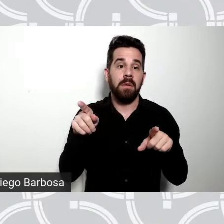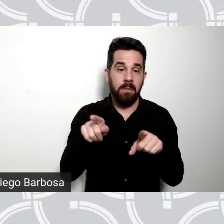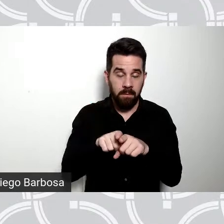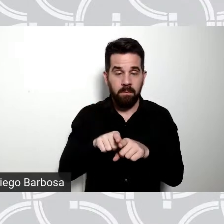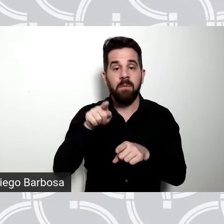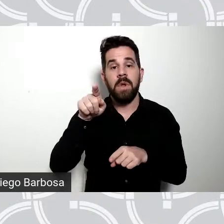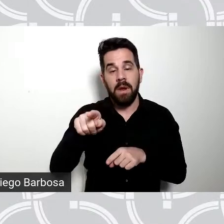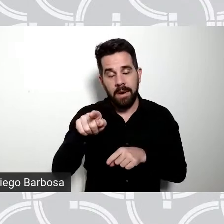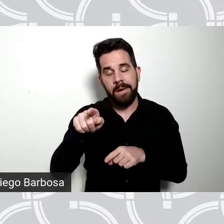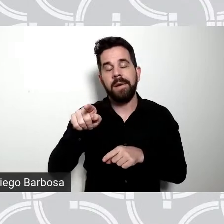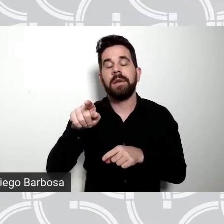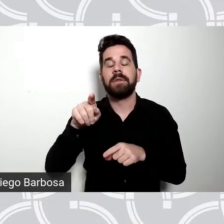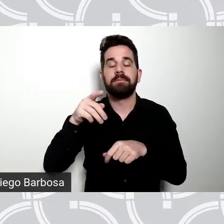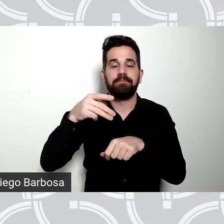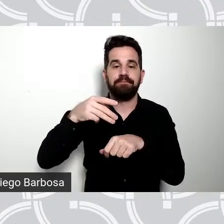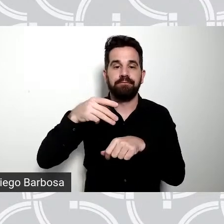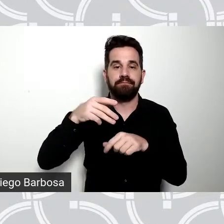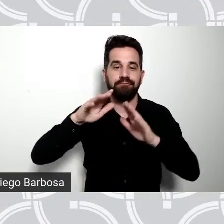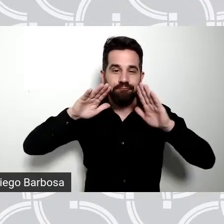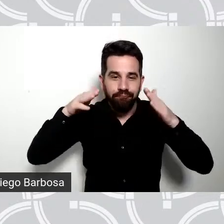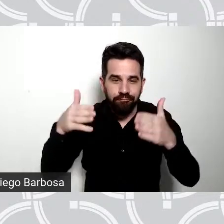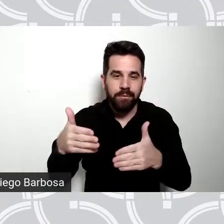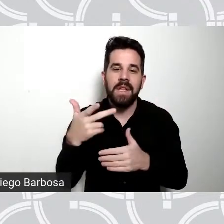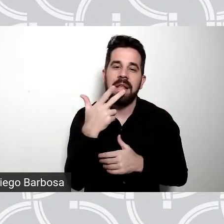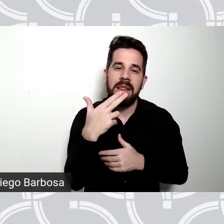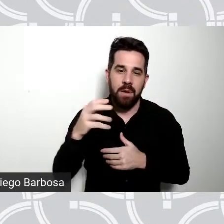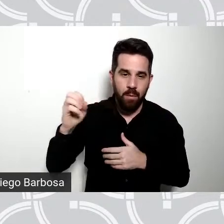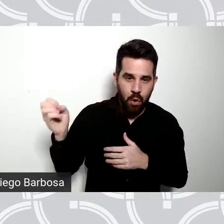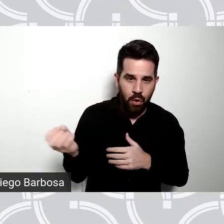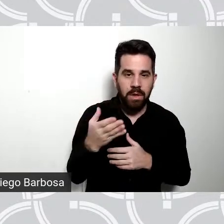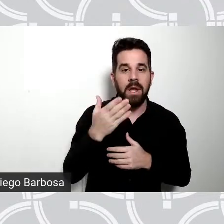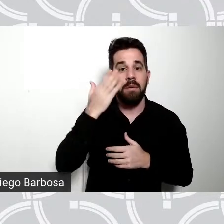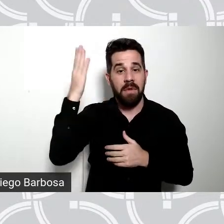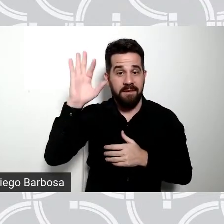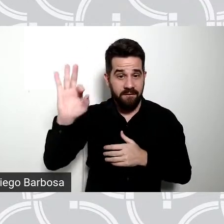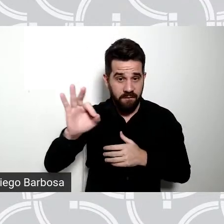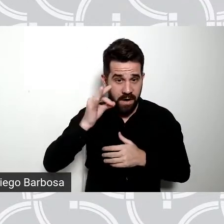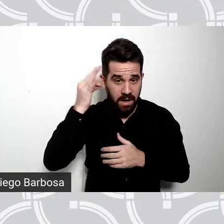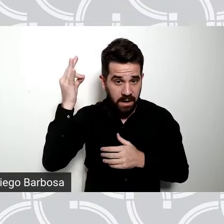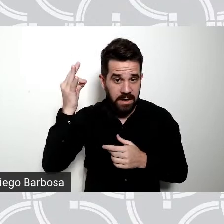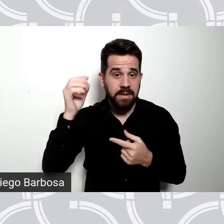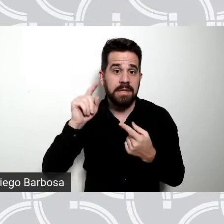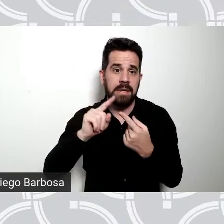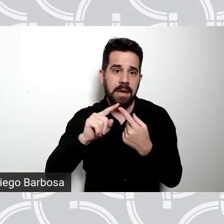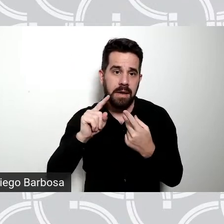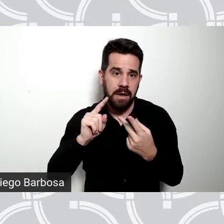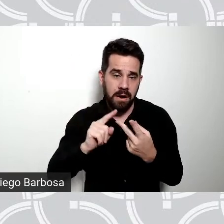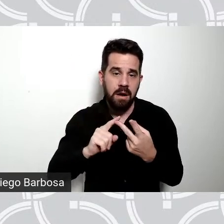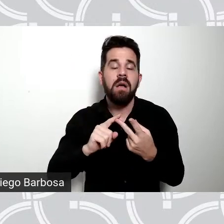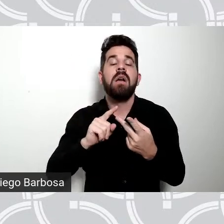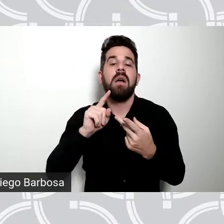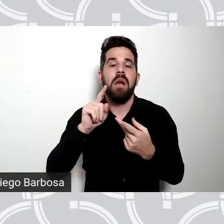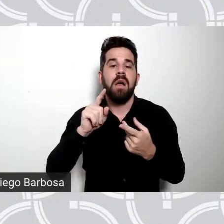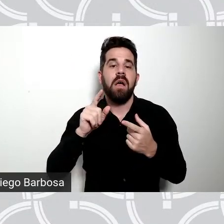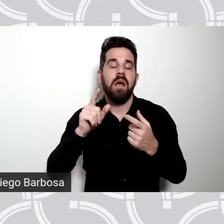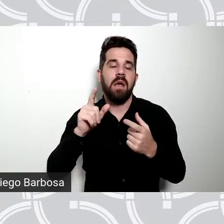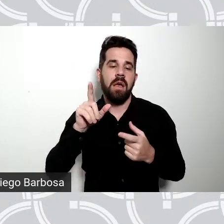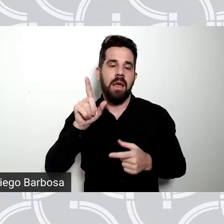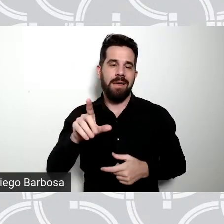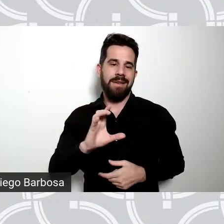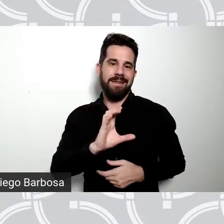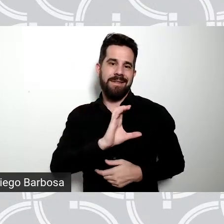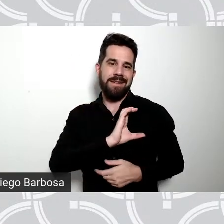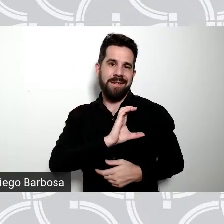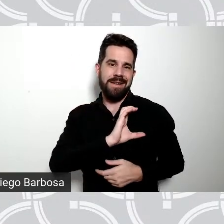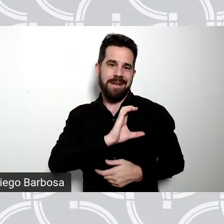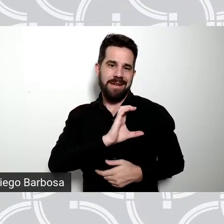2, França. Ela realizou pesquisa de pós-doutorado na Universidade de Montreal, no Canadá, na Universidade Federal de